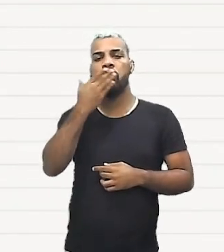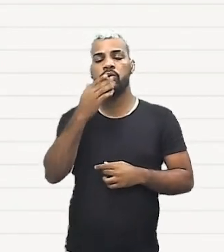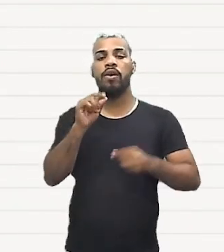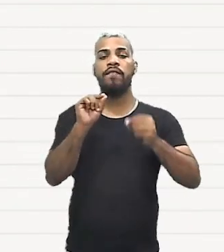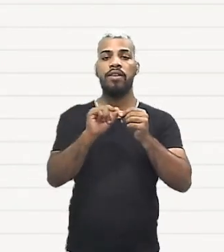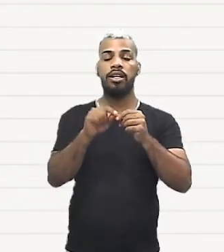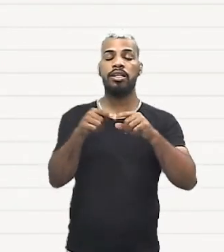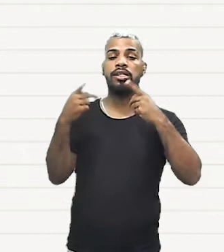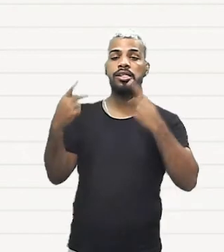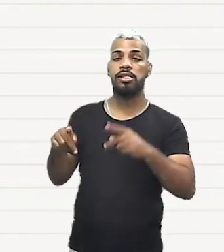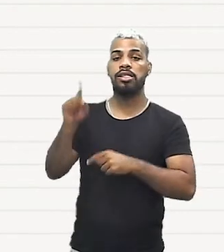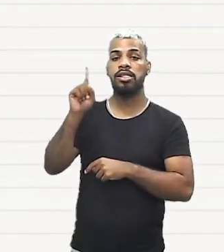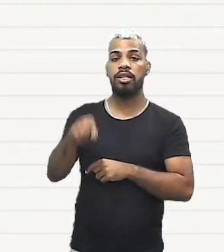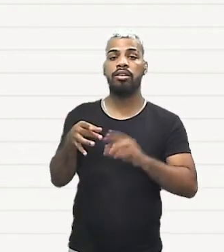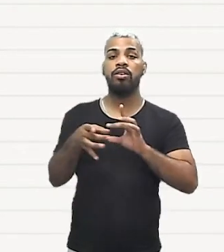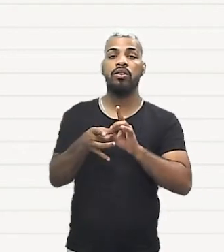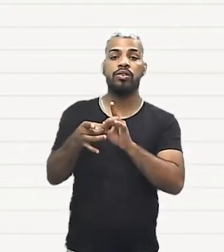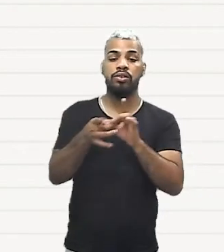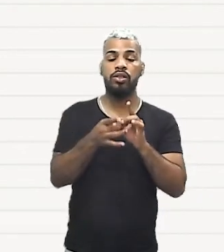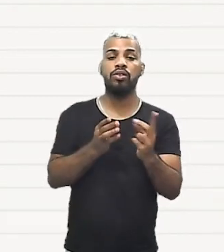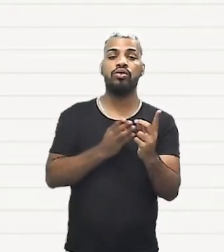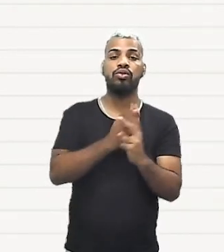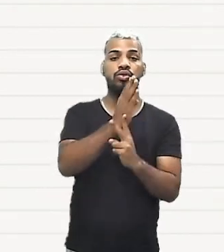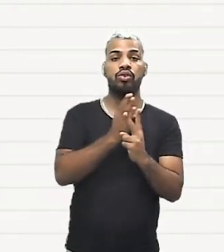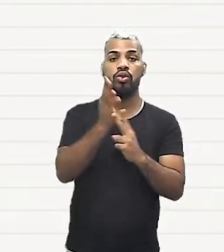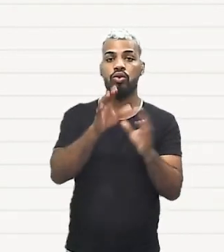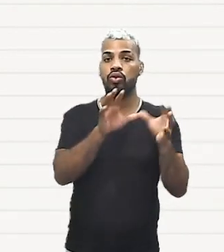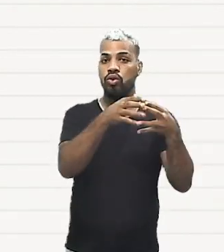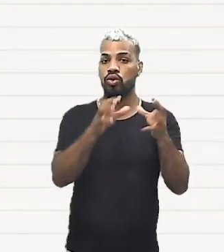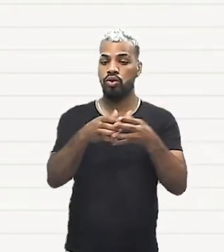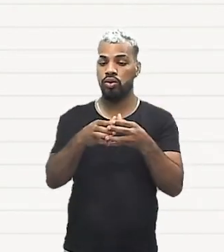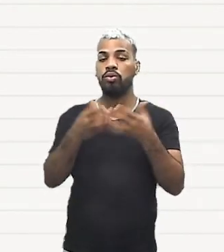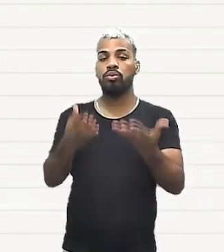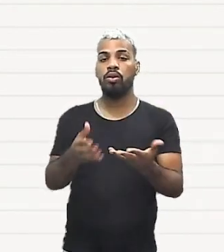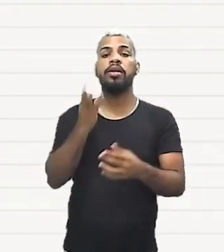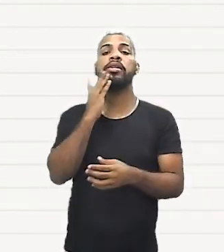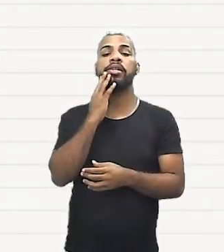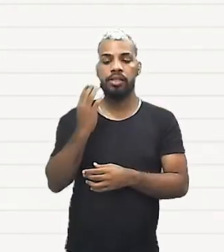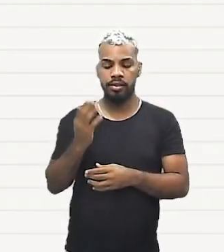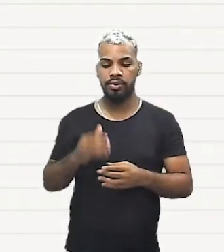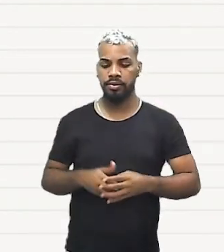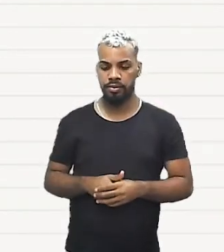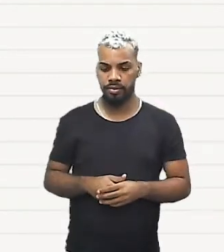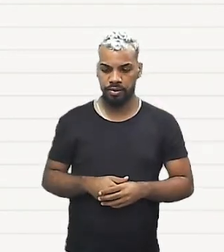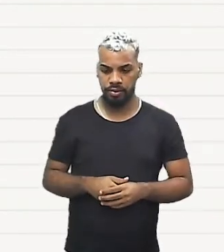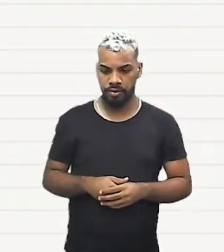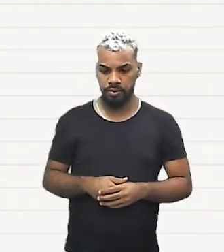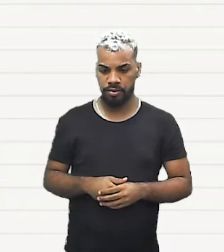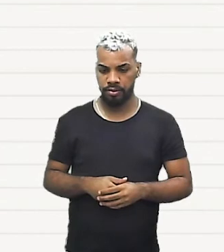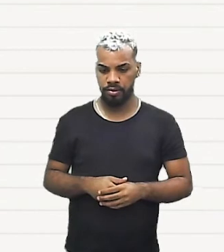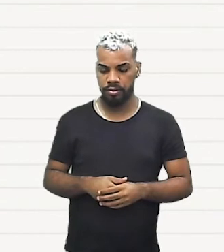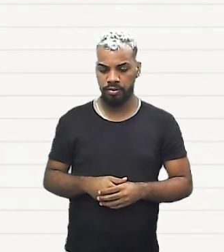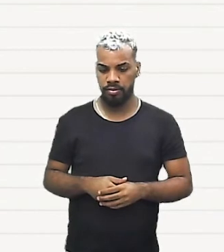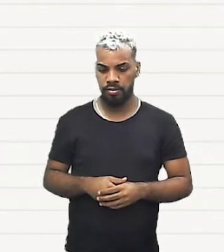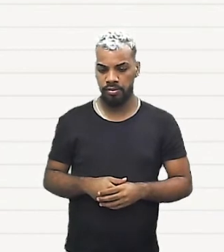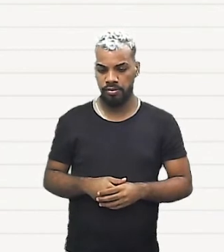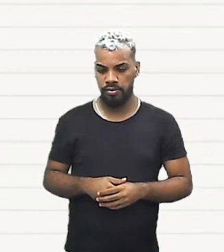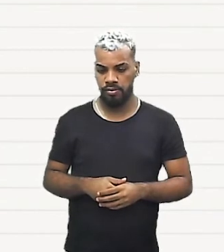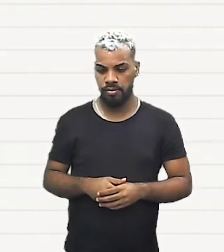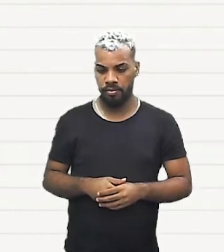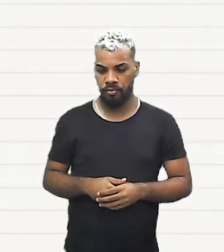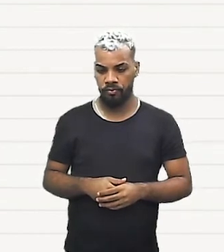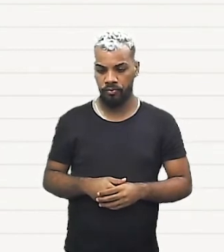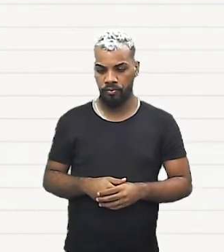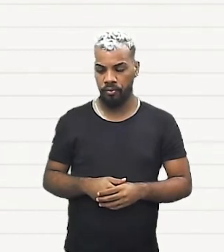pela união de dois monos aí quem são eles ó é aqui que a gente vai ter assim é